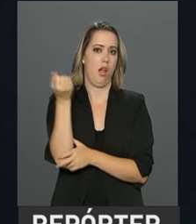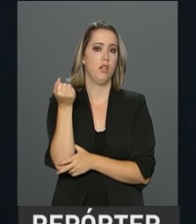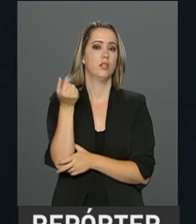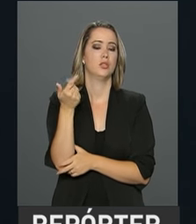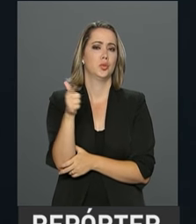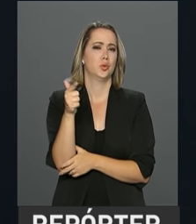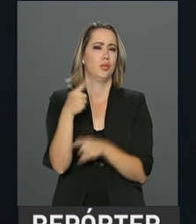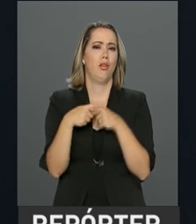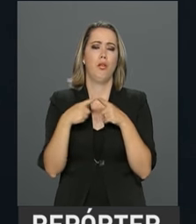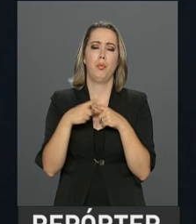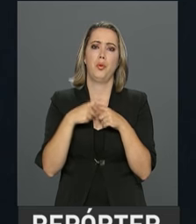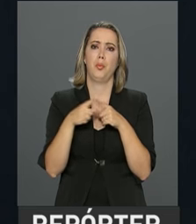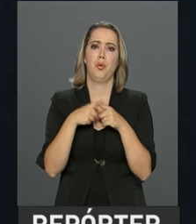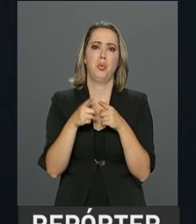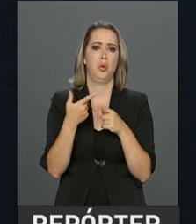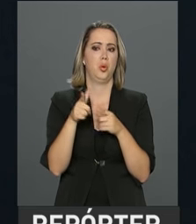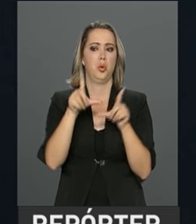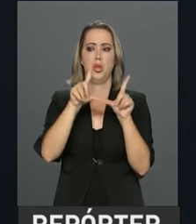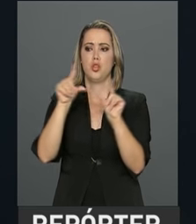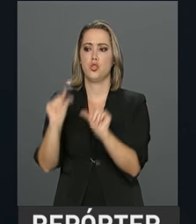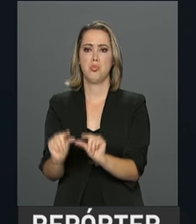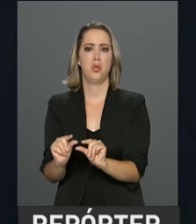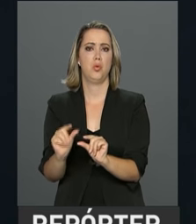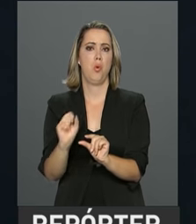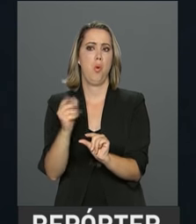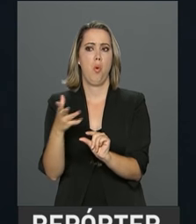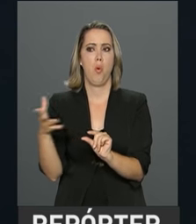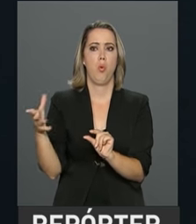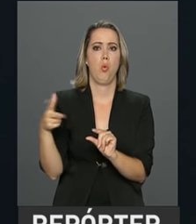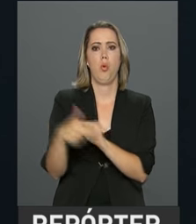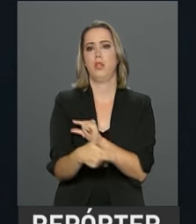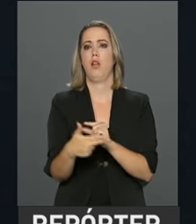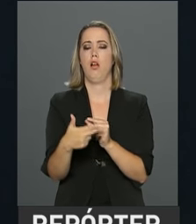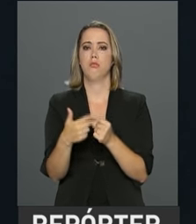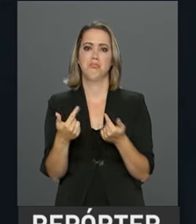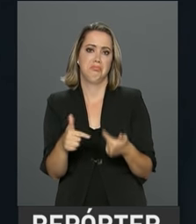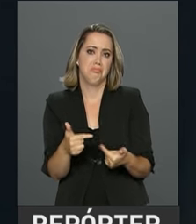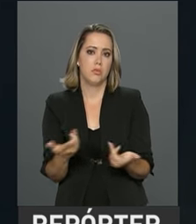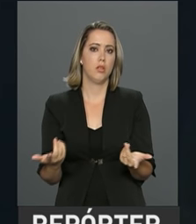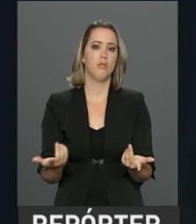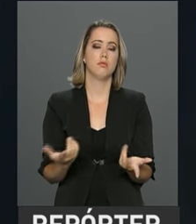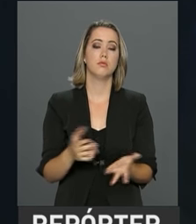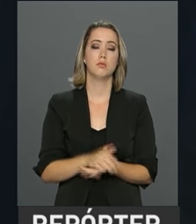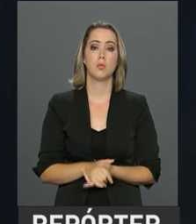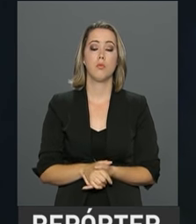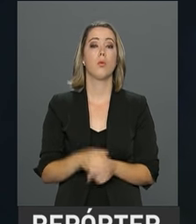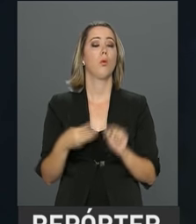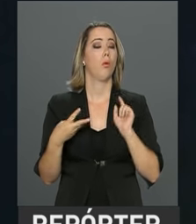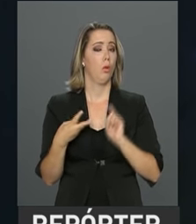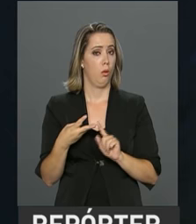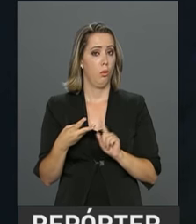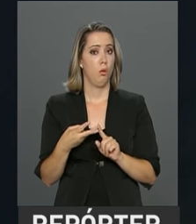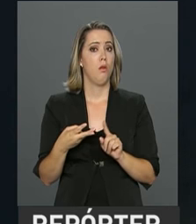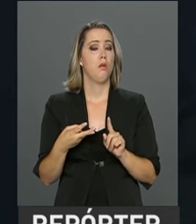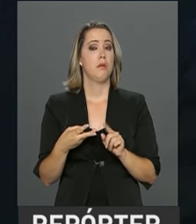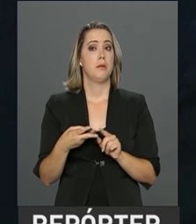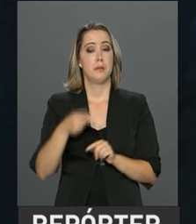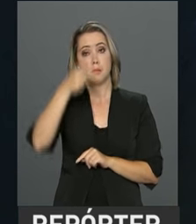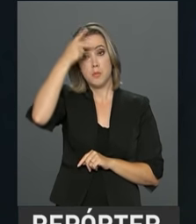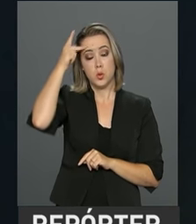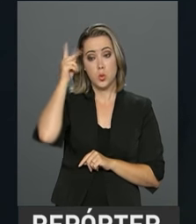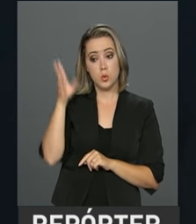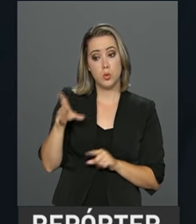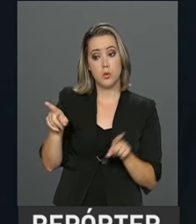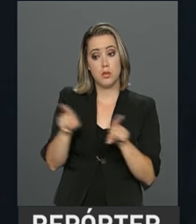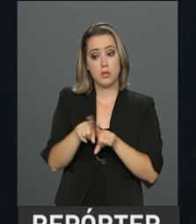Não se fala de te reduzir, nem de confiscar, nem de nada. Também é uma reforma que os pensionistas estão